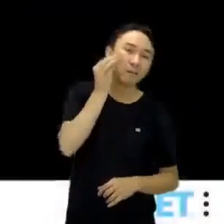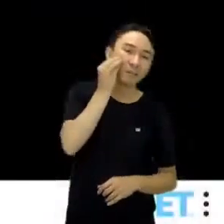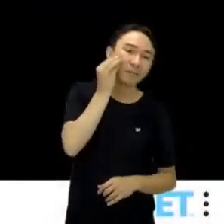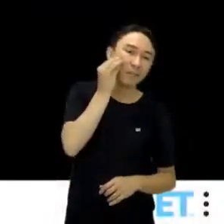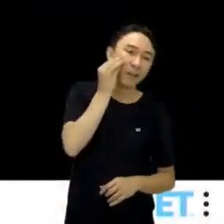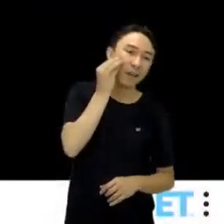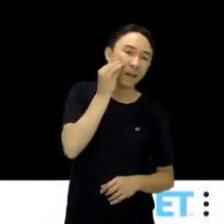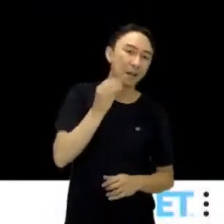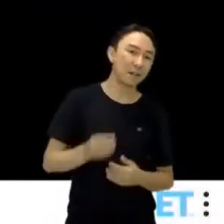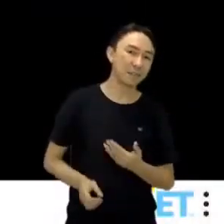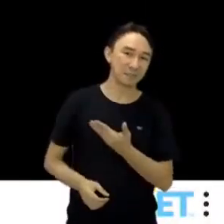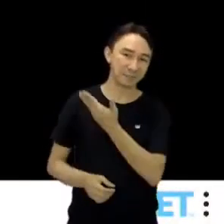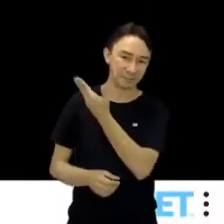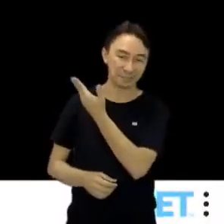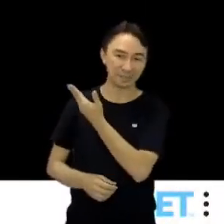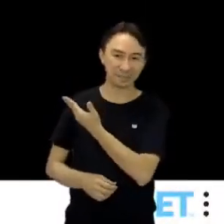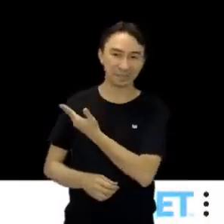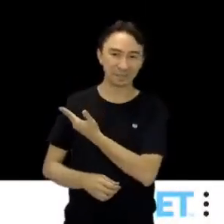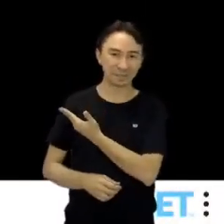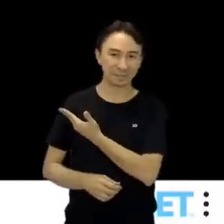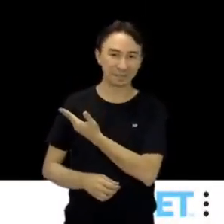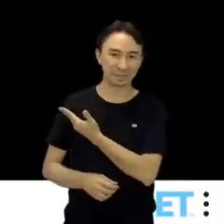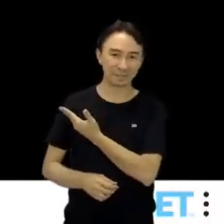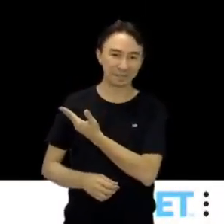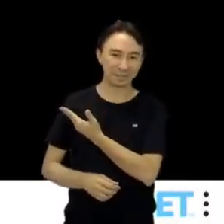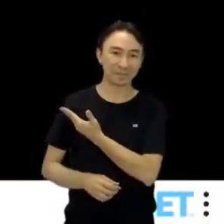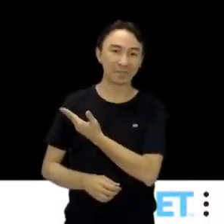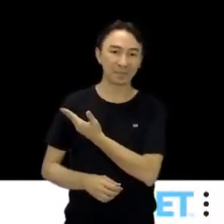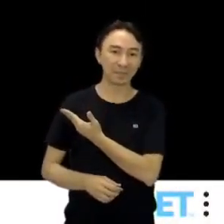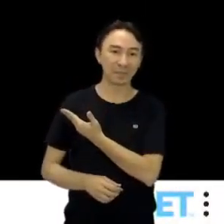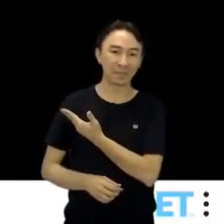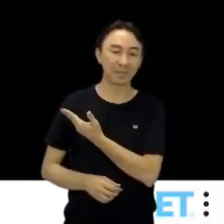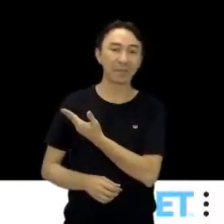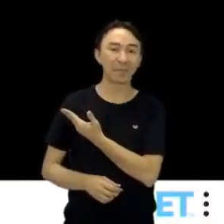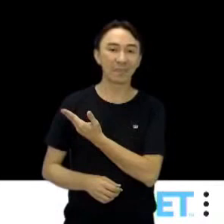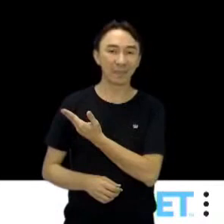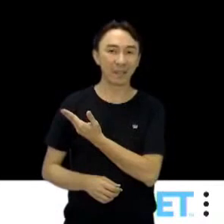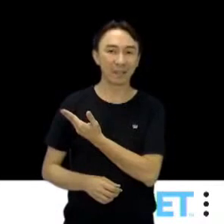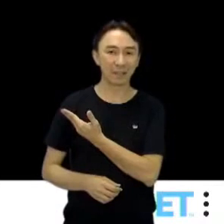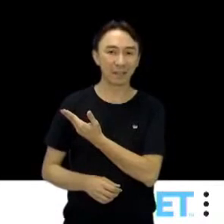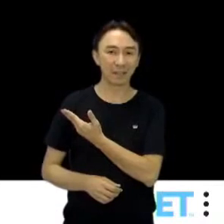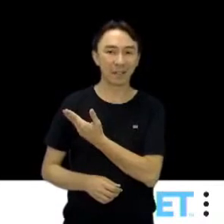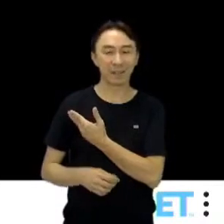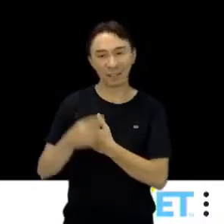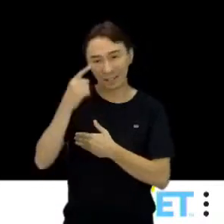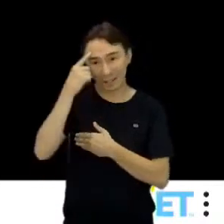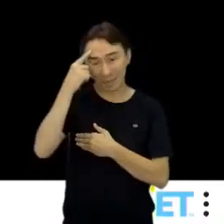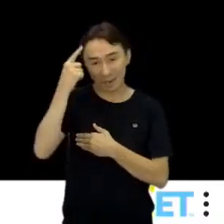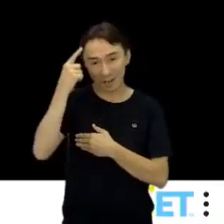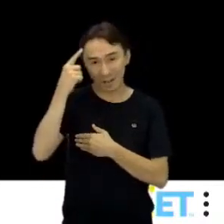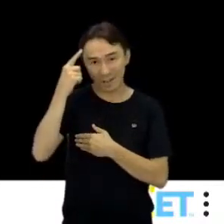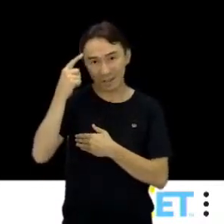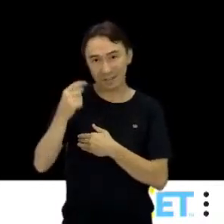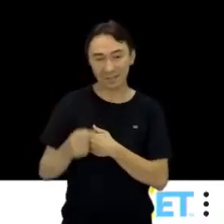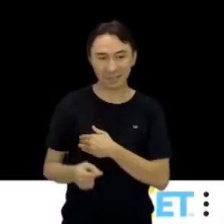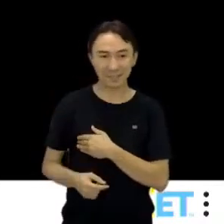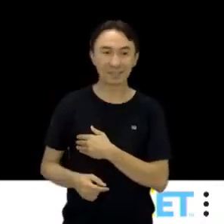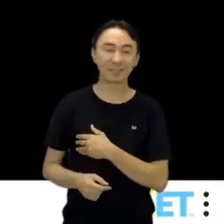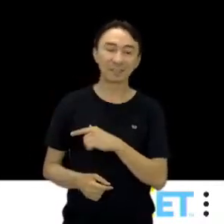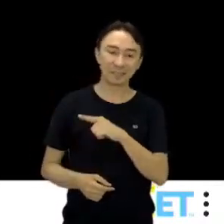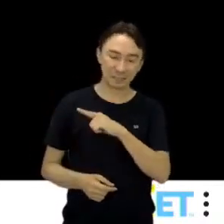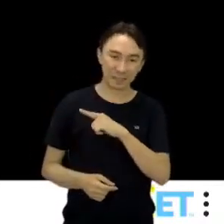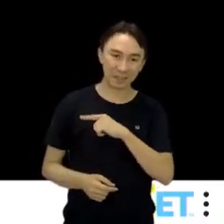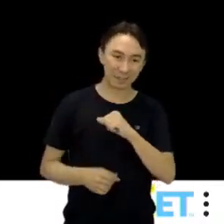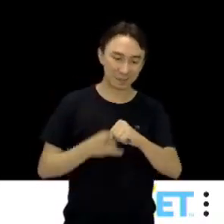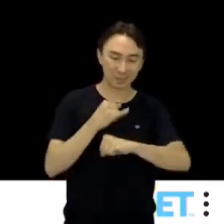tenho, olha só que bacana. Eu tenho aqui esse simulador que vai aparecer. A gente lembra que tem no repositório a gente